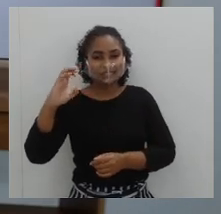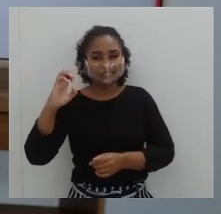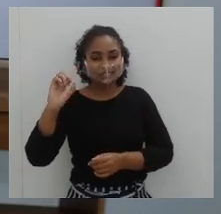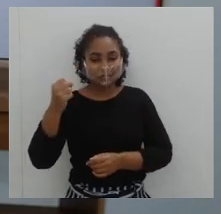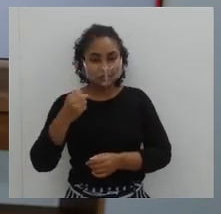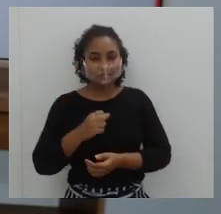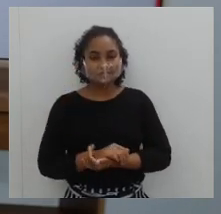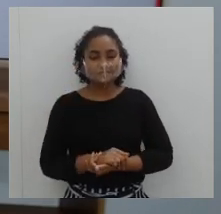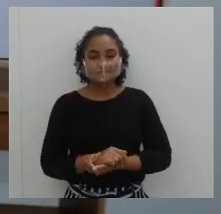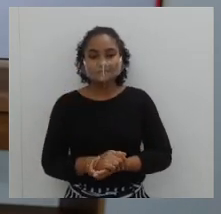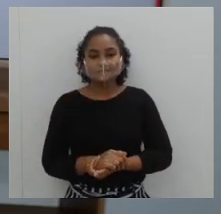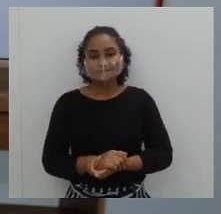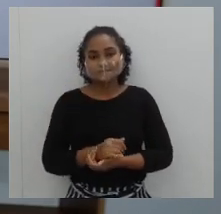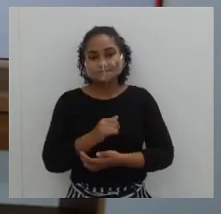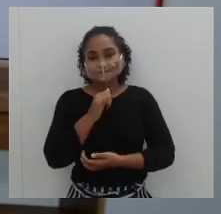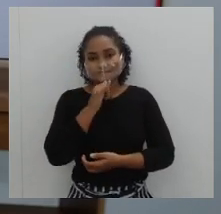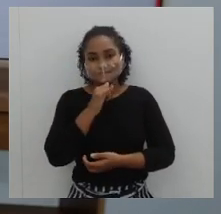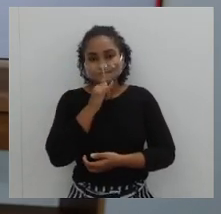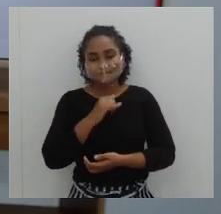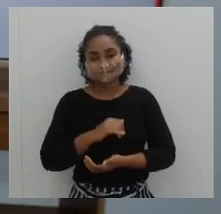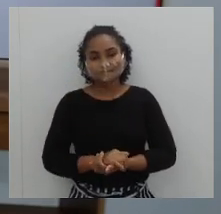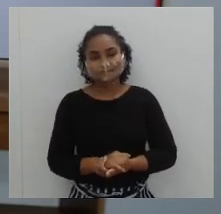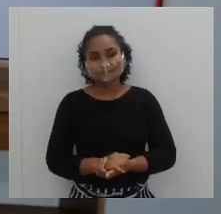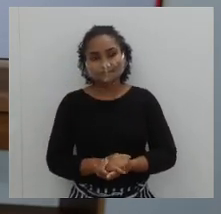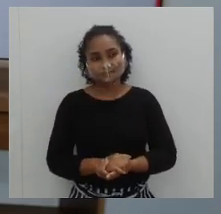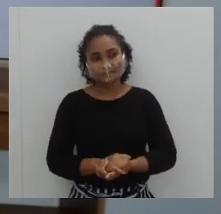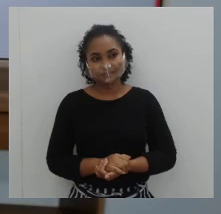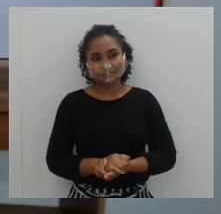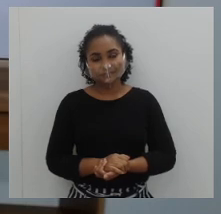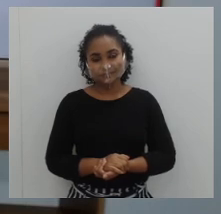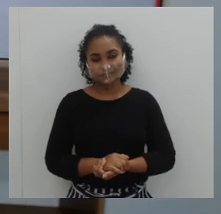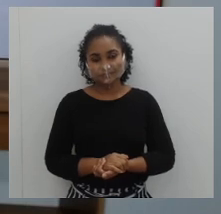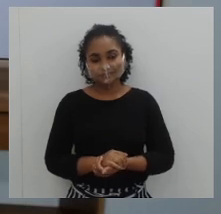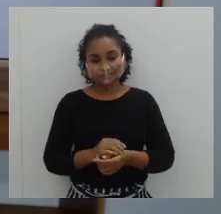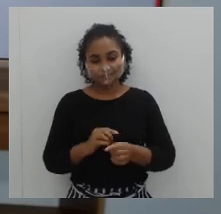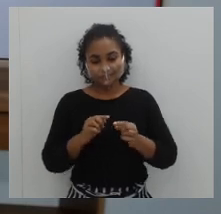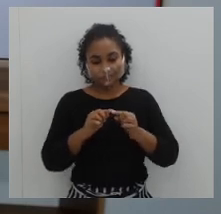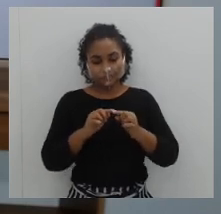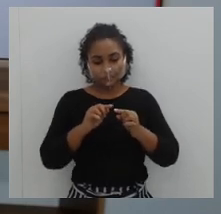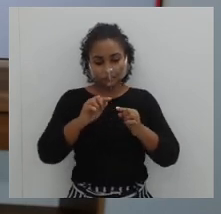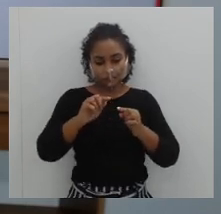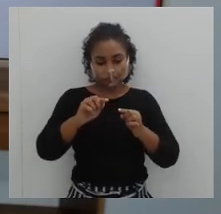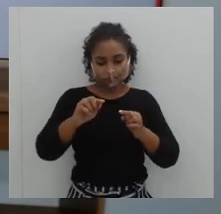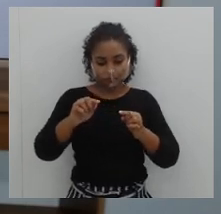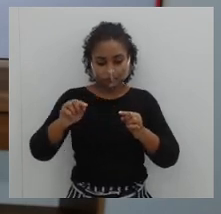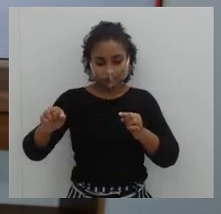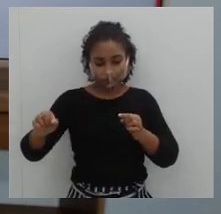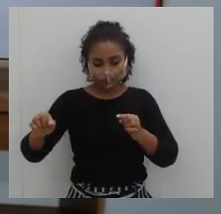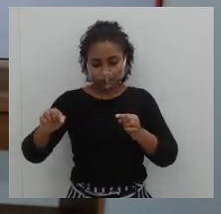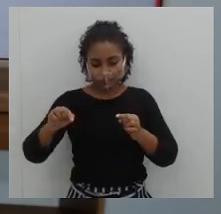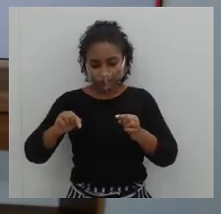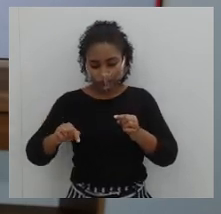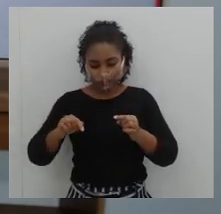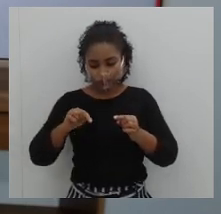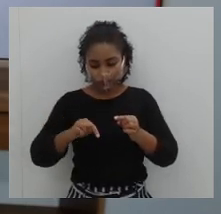temos, nesse paralelepípedo aqui, temos 4 vértices aqui na frente, mais